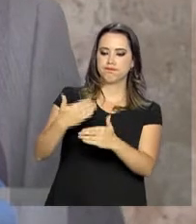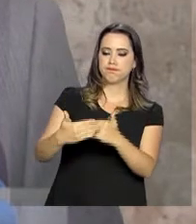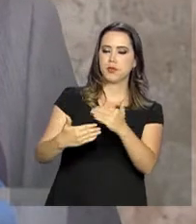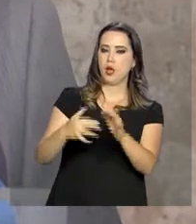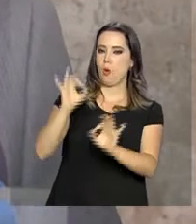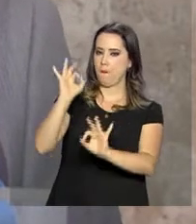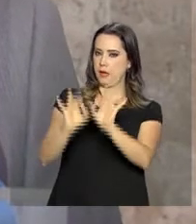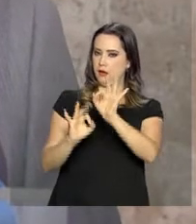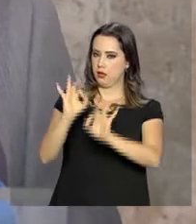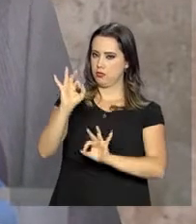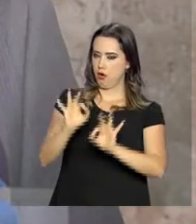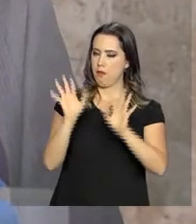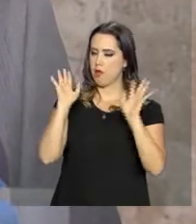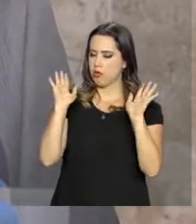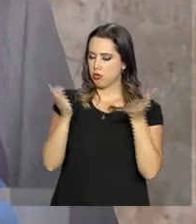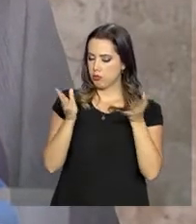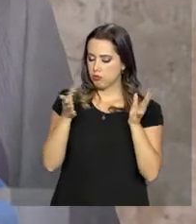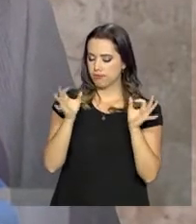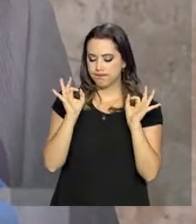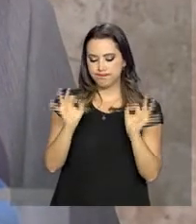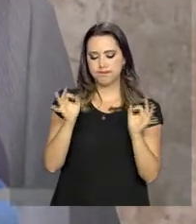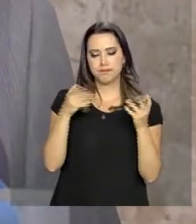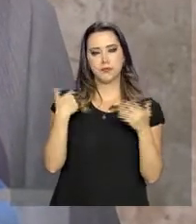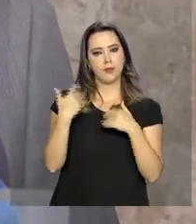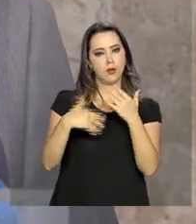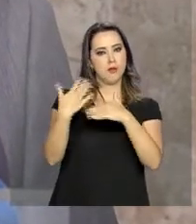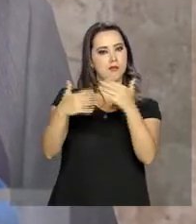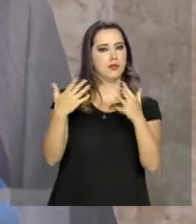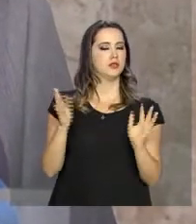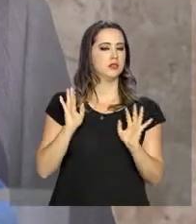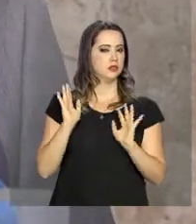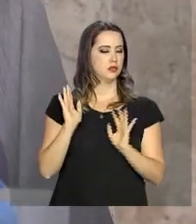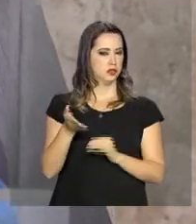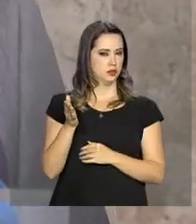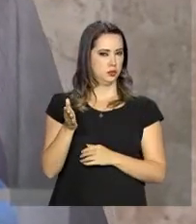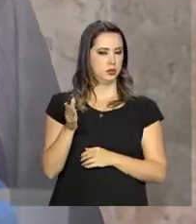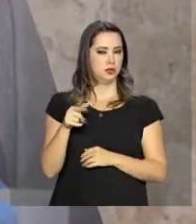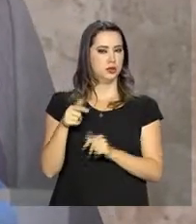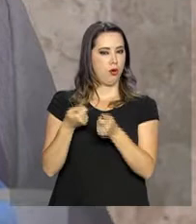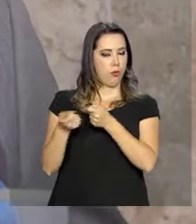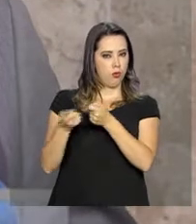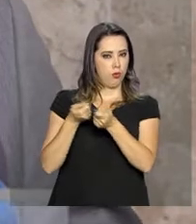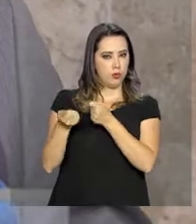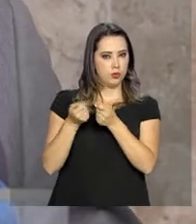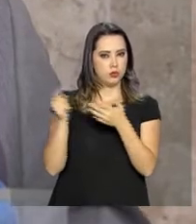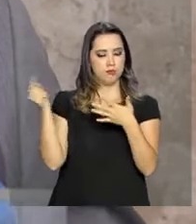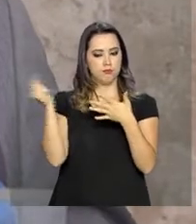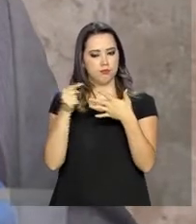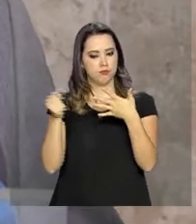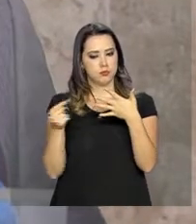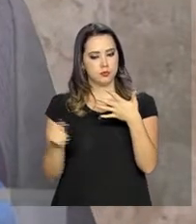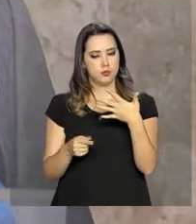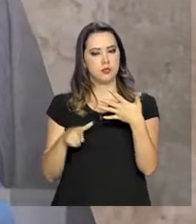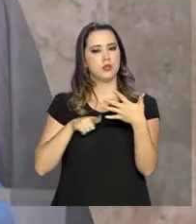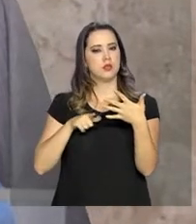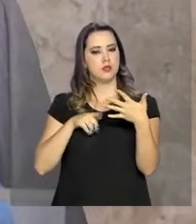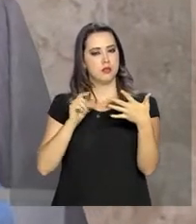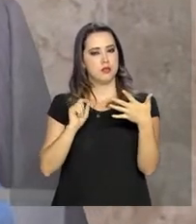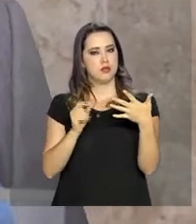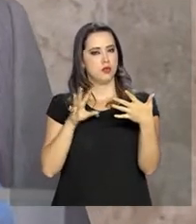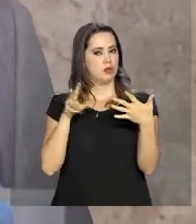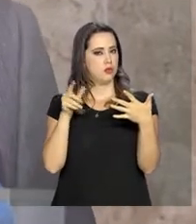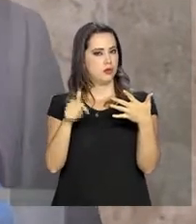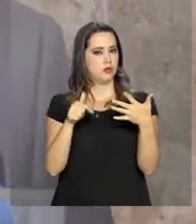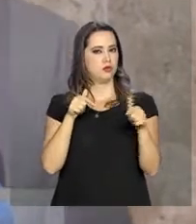continuarão é e prosseguiremos com o controle das metas estabelecidas e de